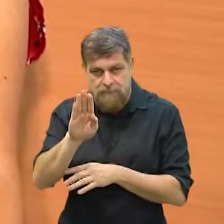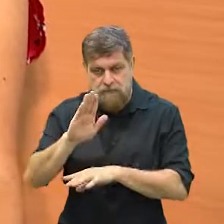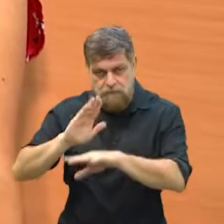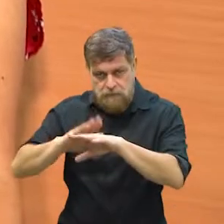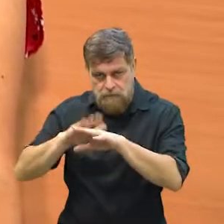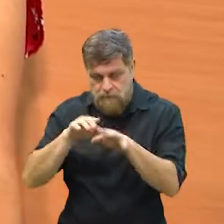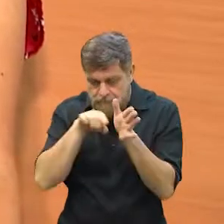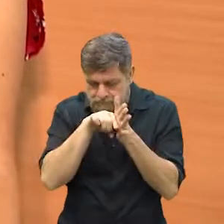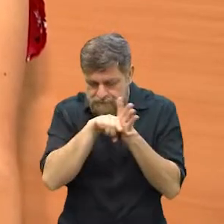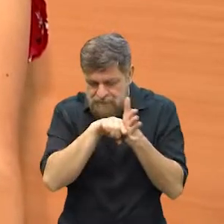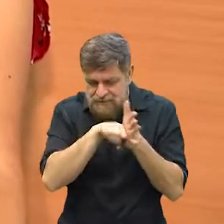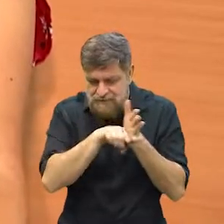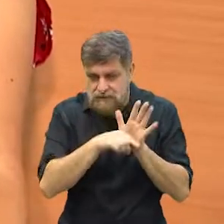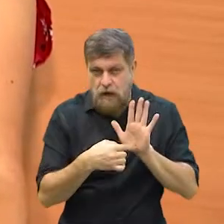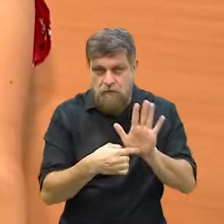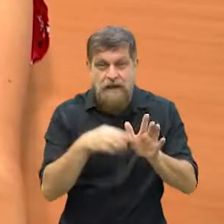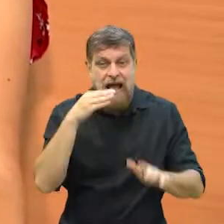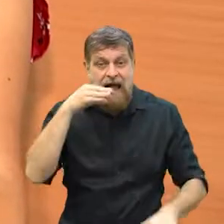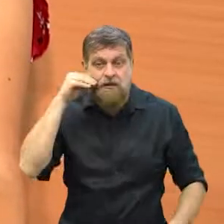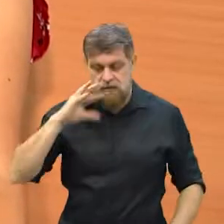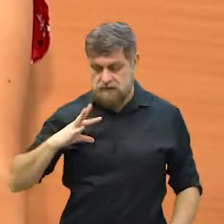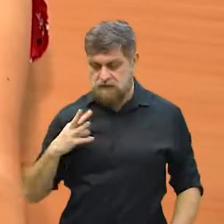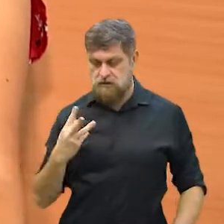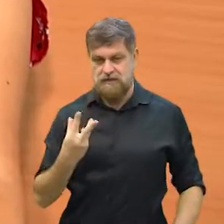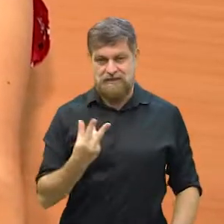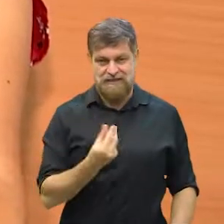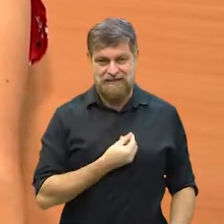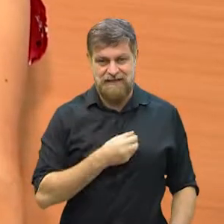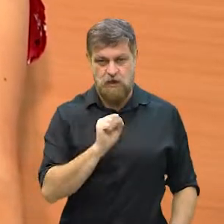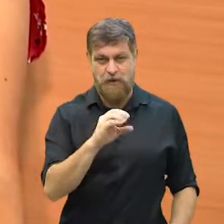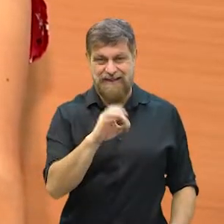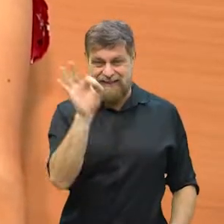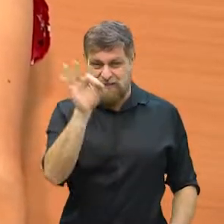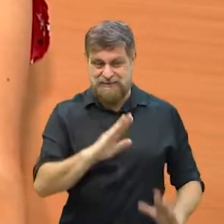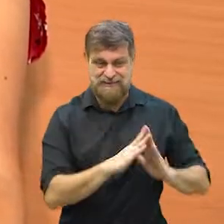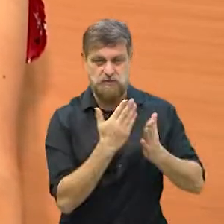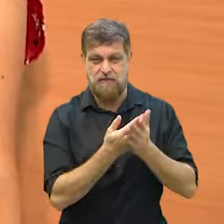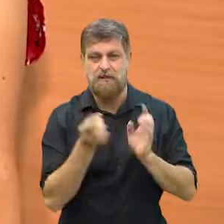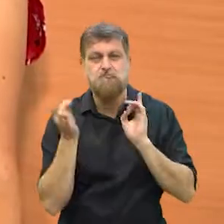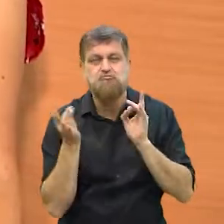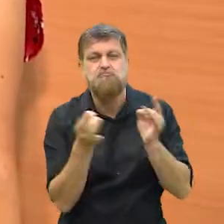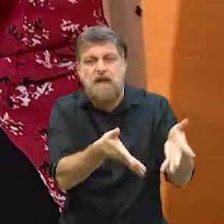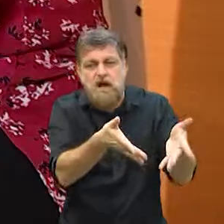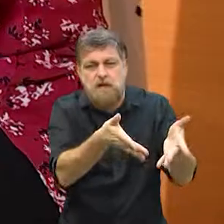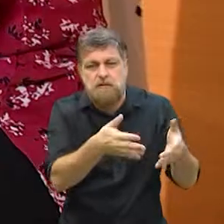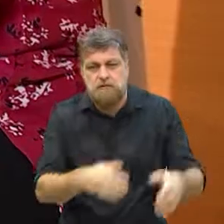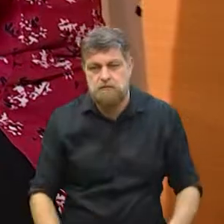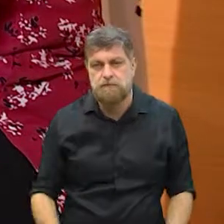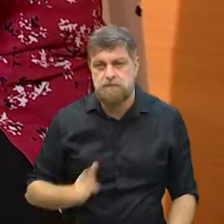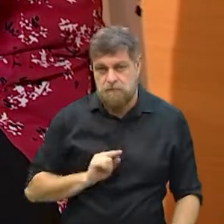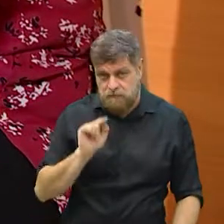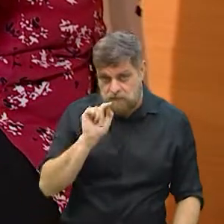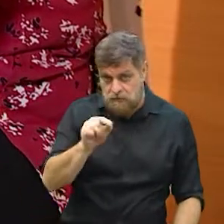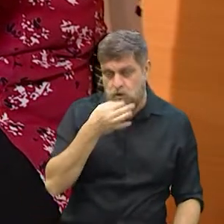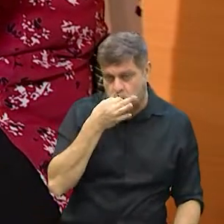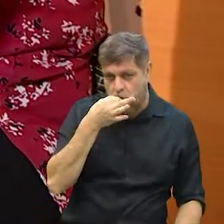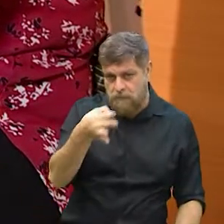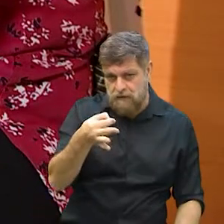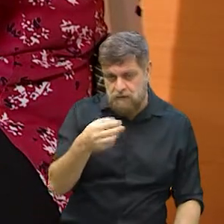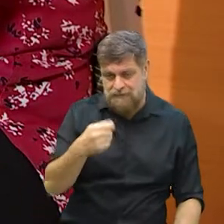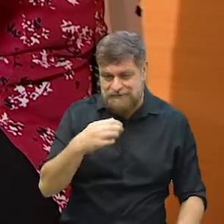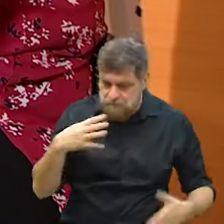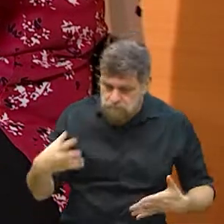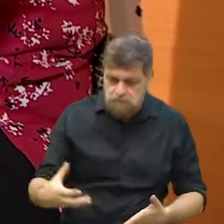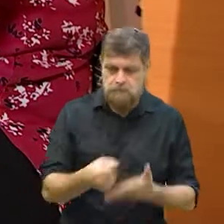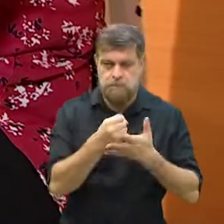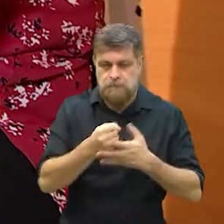essa pesquisa mostrando que adolescentes transexuais passam na casa dos 80% que abandonam a escola. E aí entra no que a senhora falou, né?